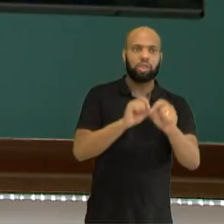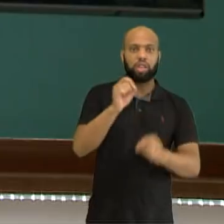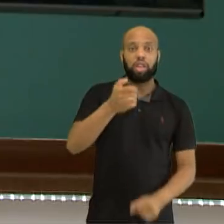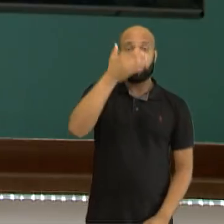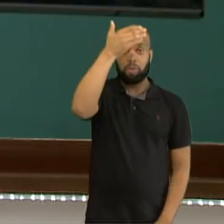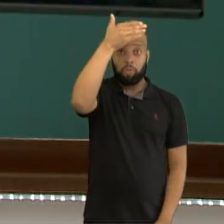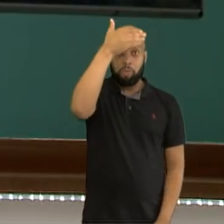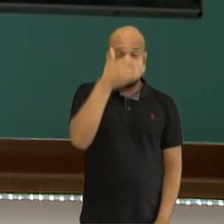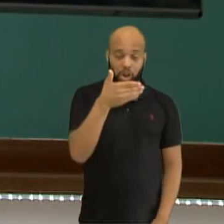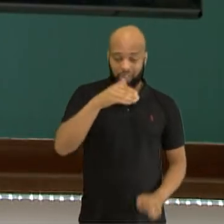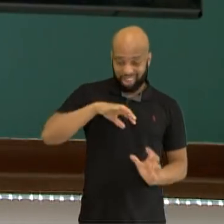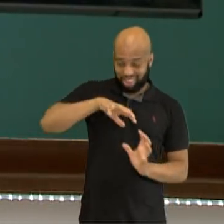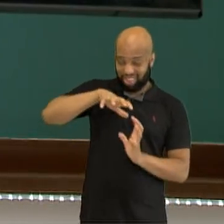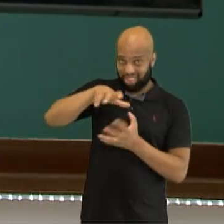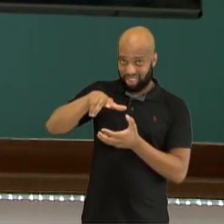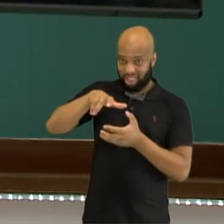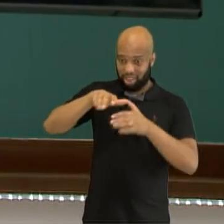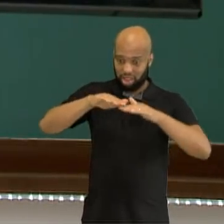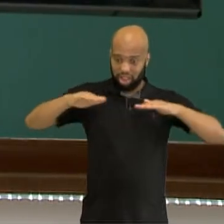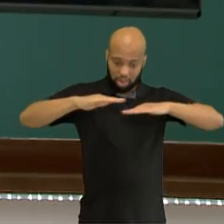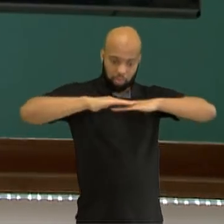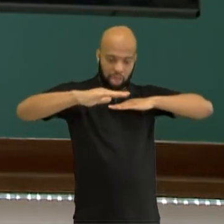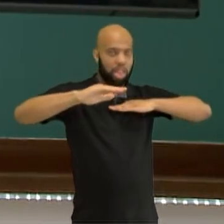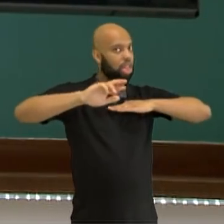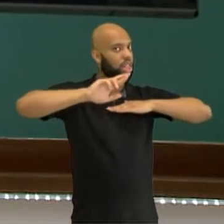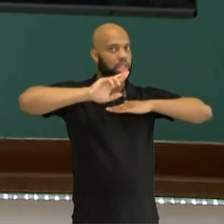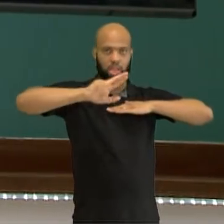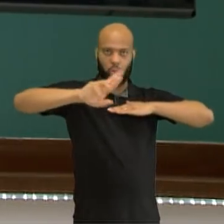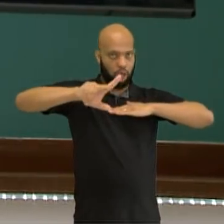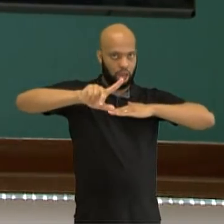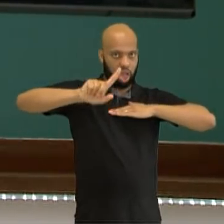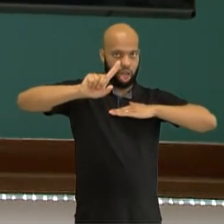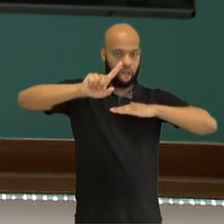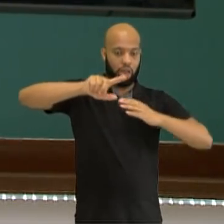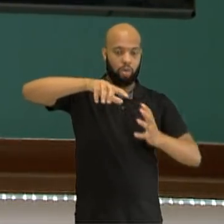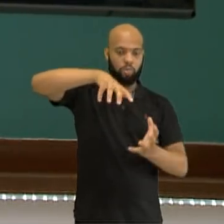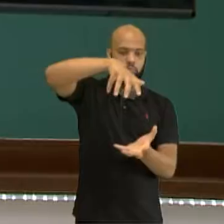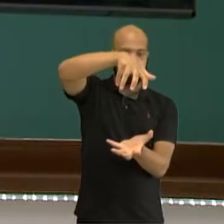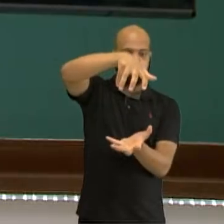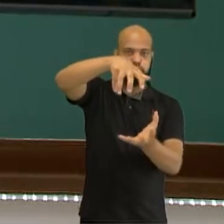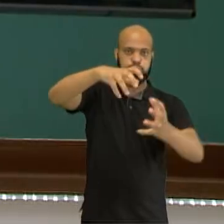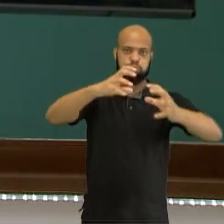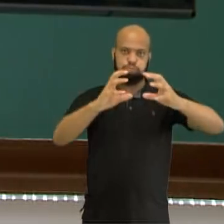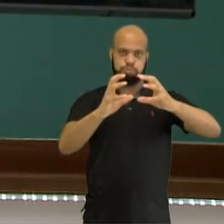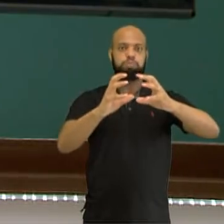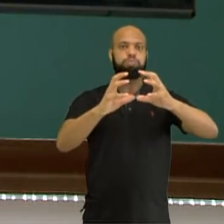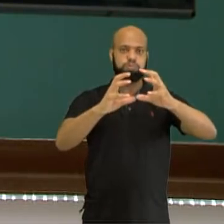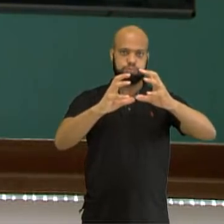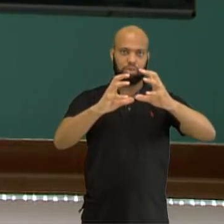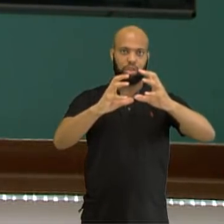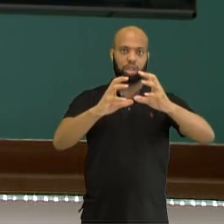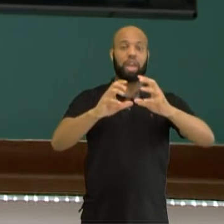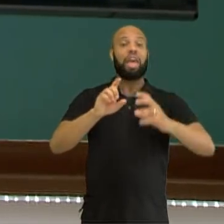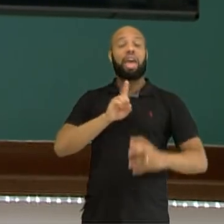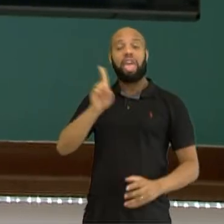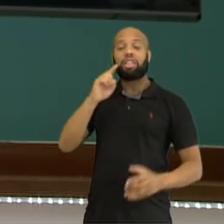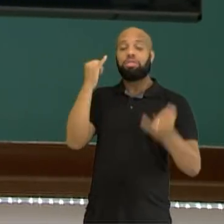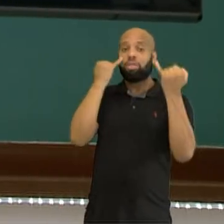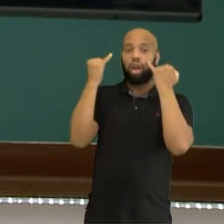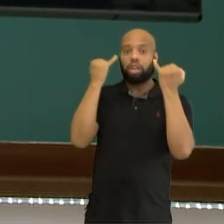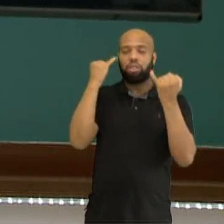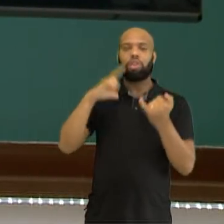Terra não é plana. Todas essas comprovações, elas são científicas, elas foram coletadas